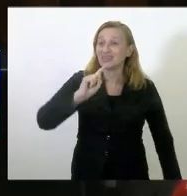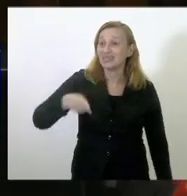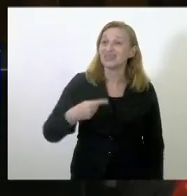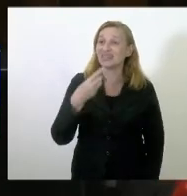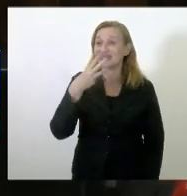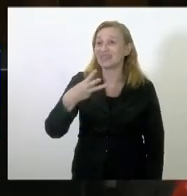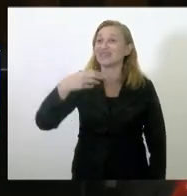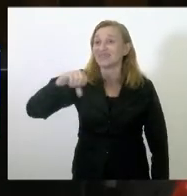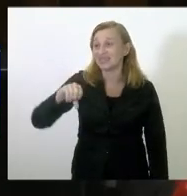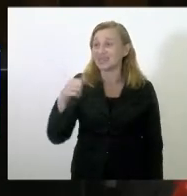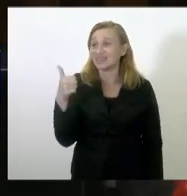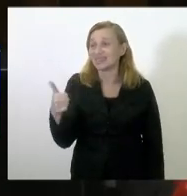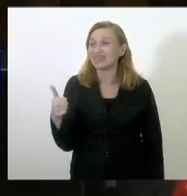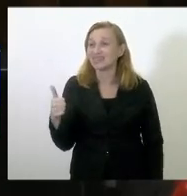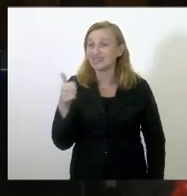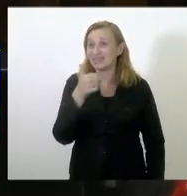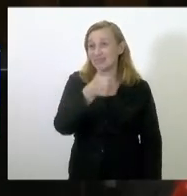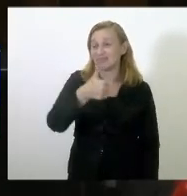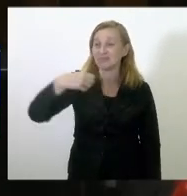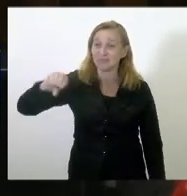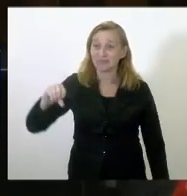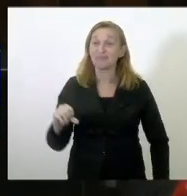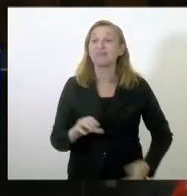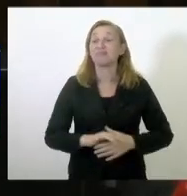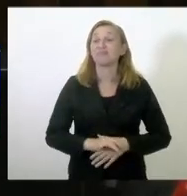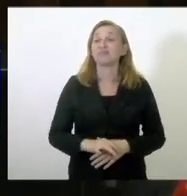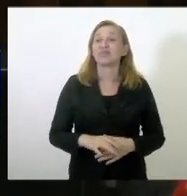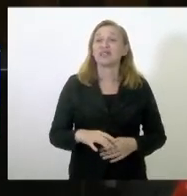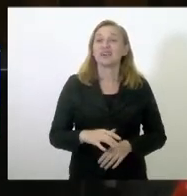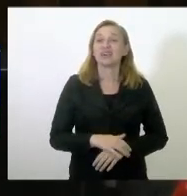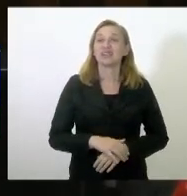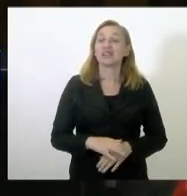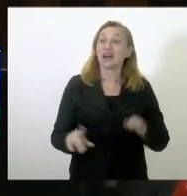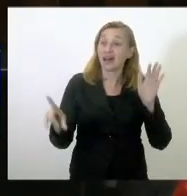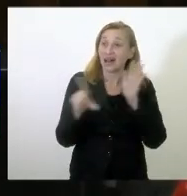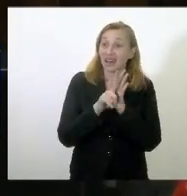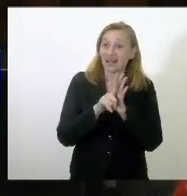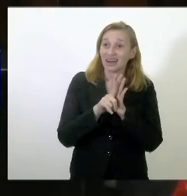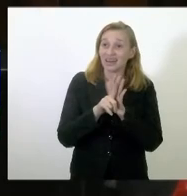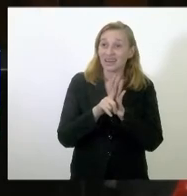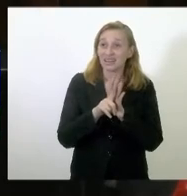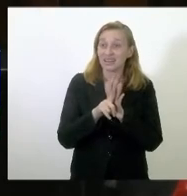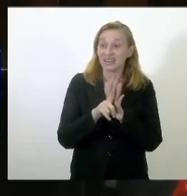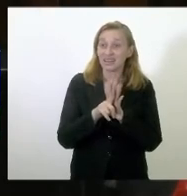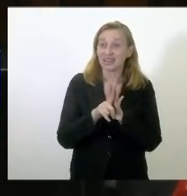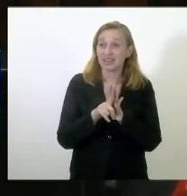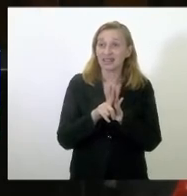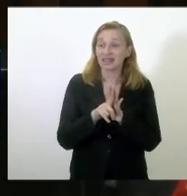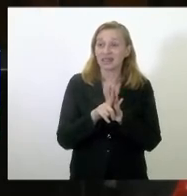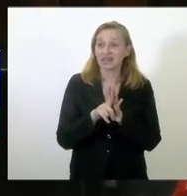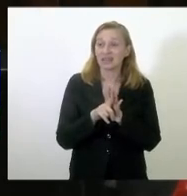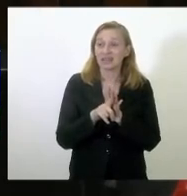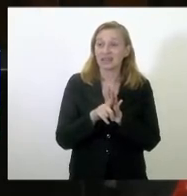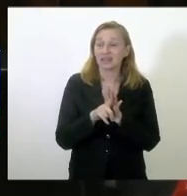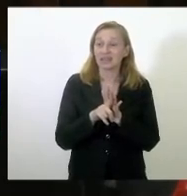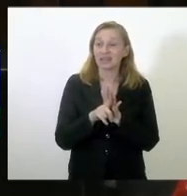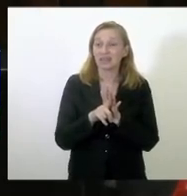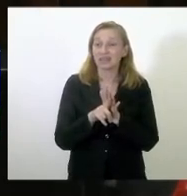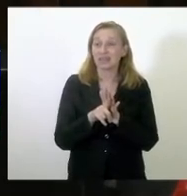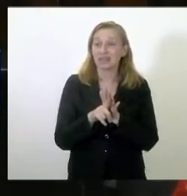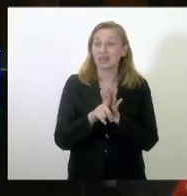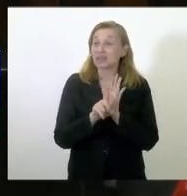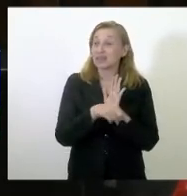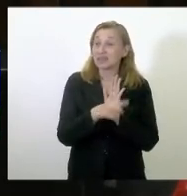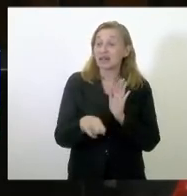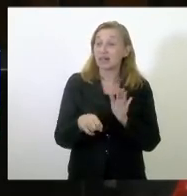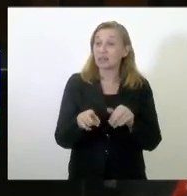de 2019, que é a lei do concurso público, a lei que permite a suspensão do prazo de validade do